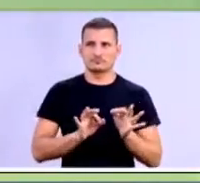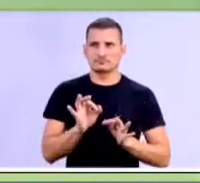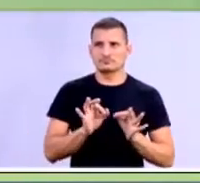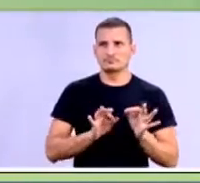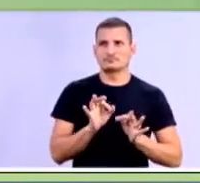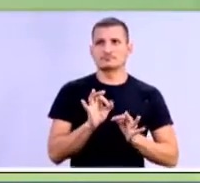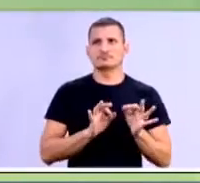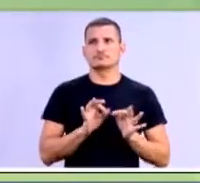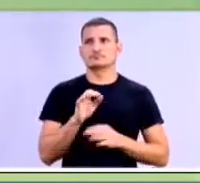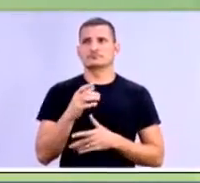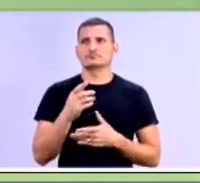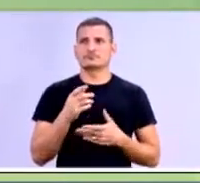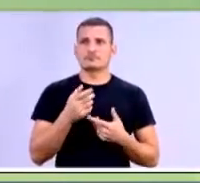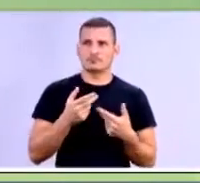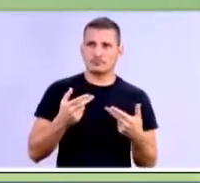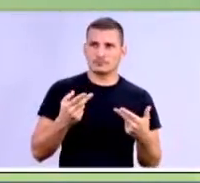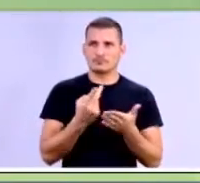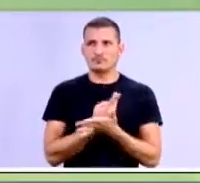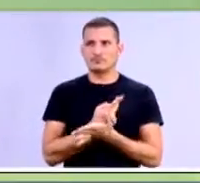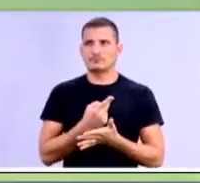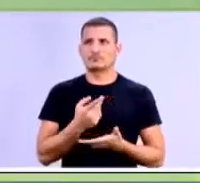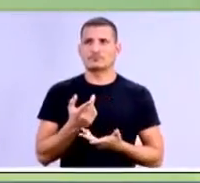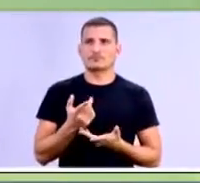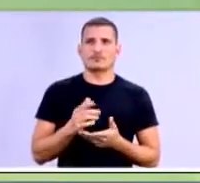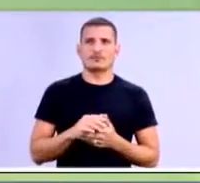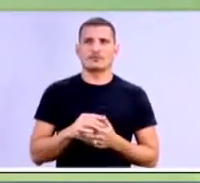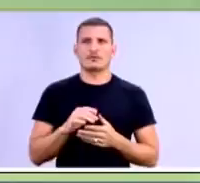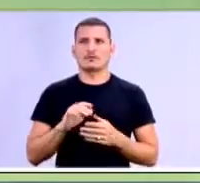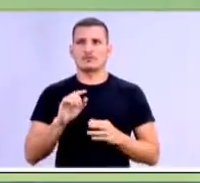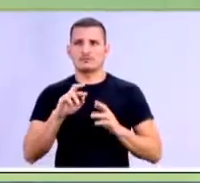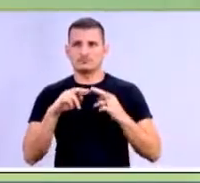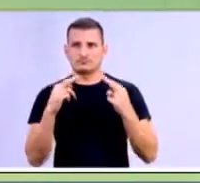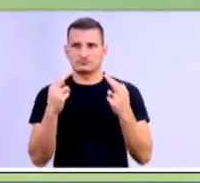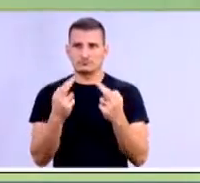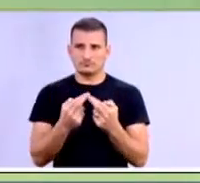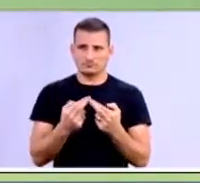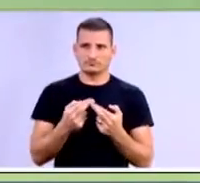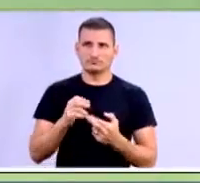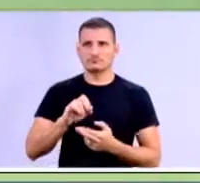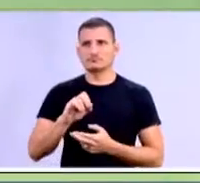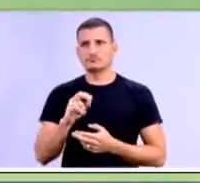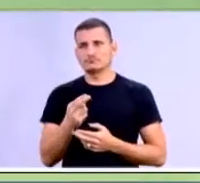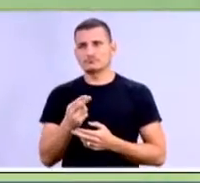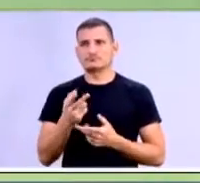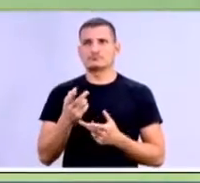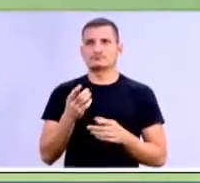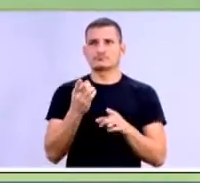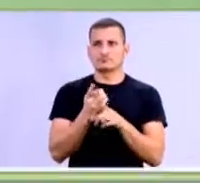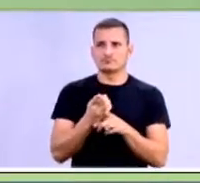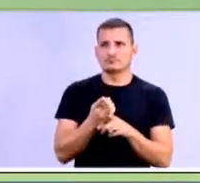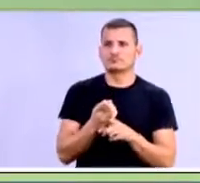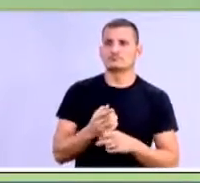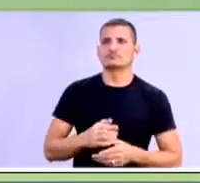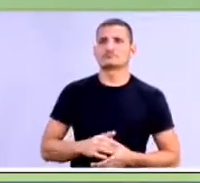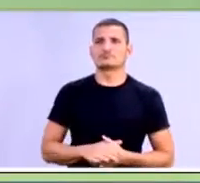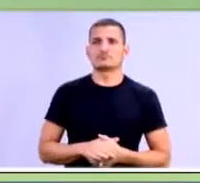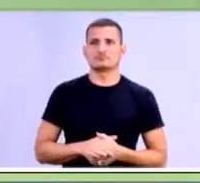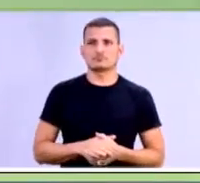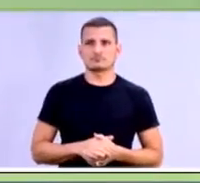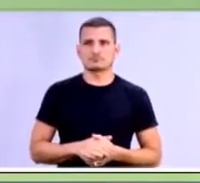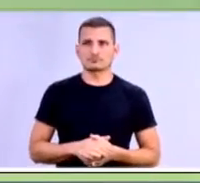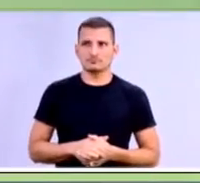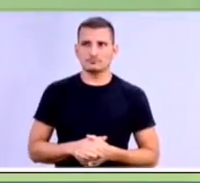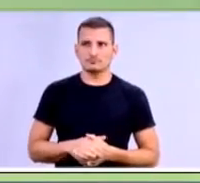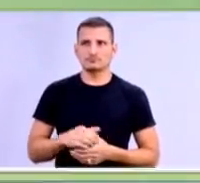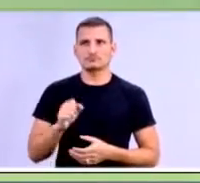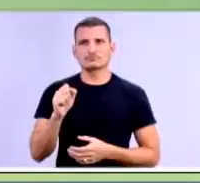relatos, fatos, deliberações ocorridos em uma reunião, encontro ou assembleia.